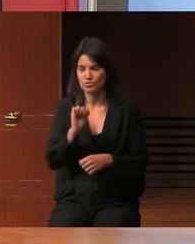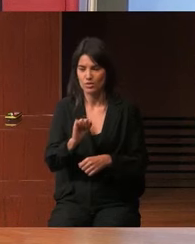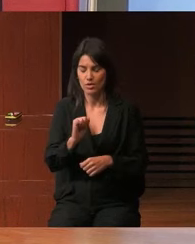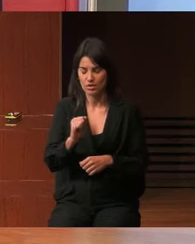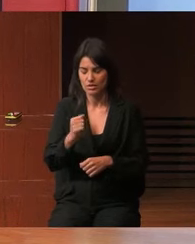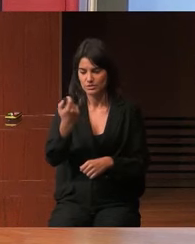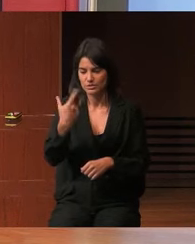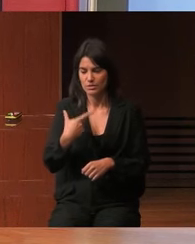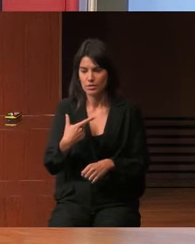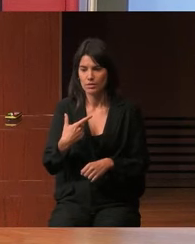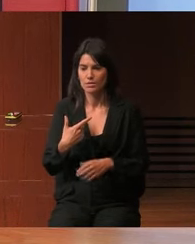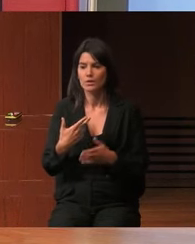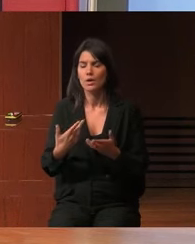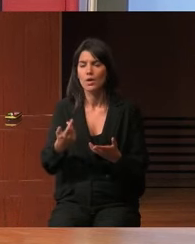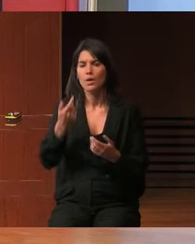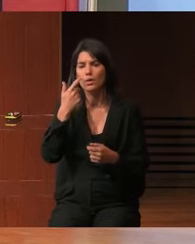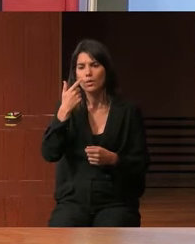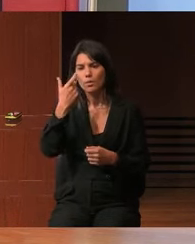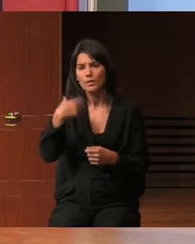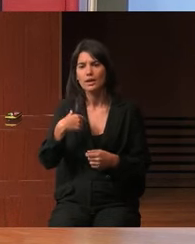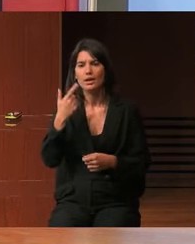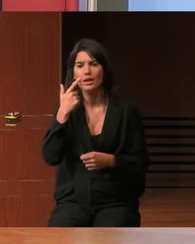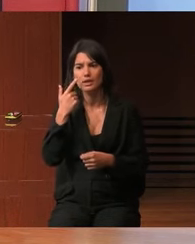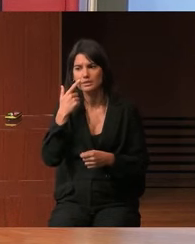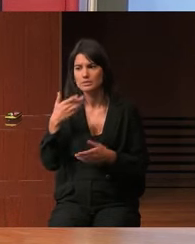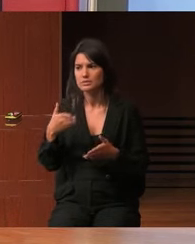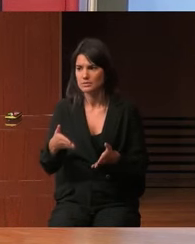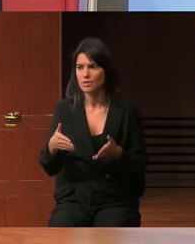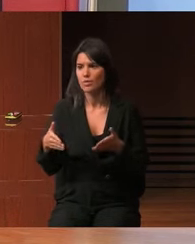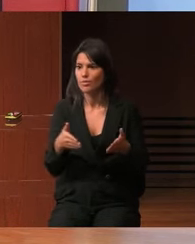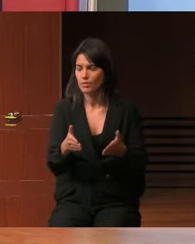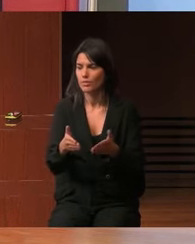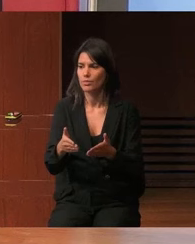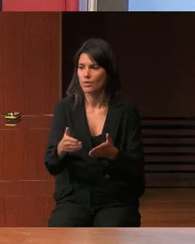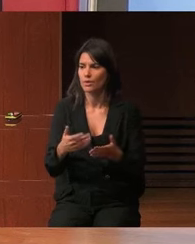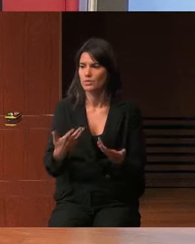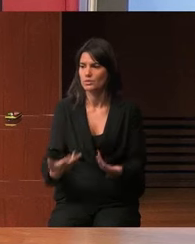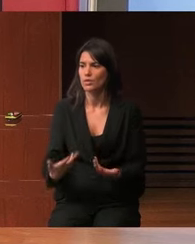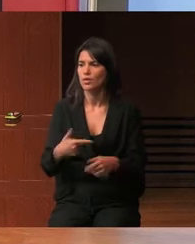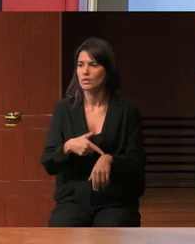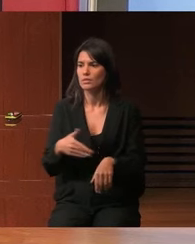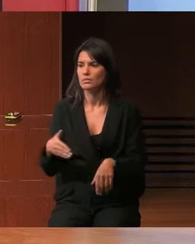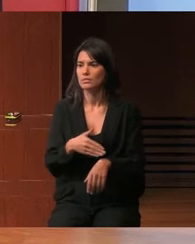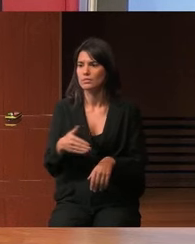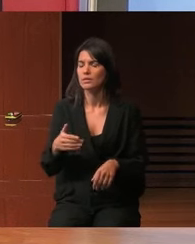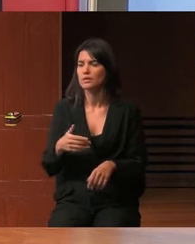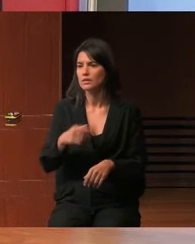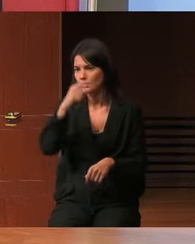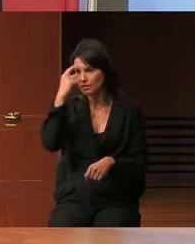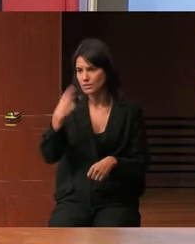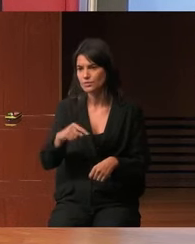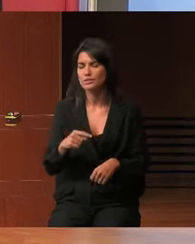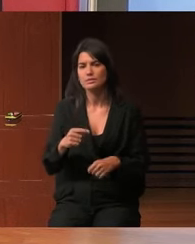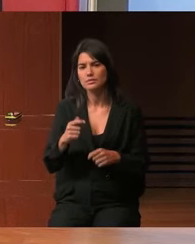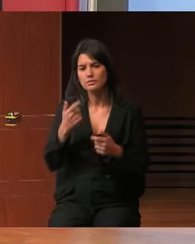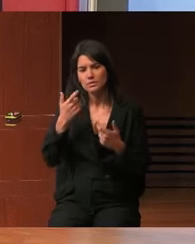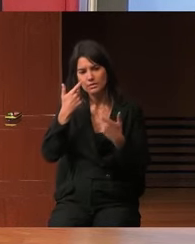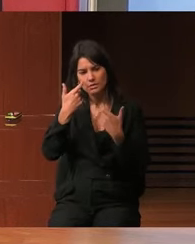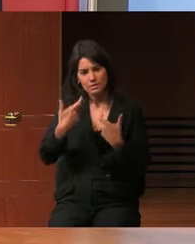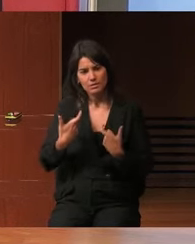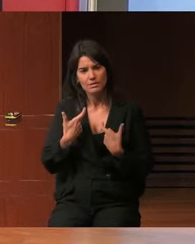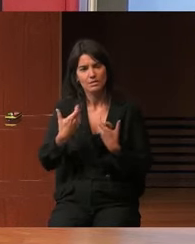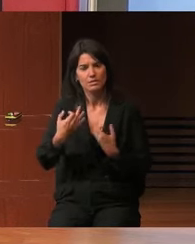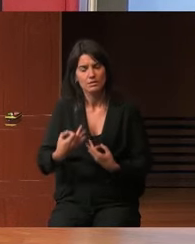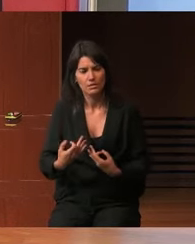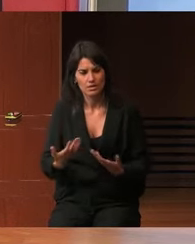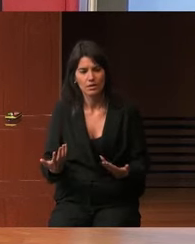a atenção humana são um comércio interessantíssimo. E, portanto, estamos a viver processos muito difíceis de regulação da conduta e,